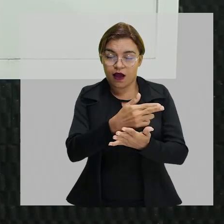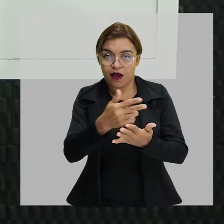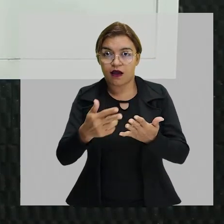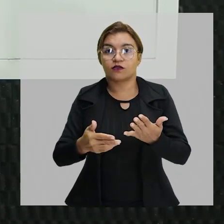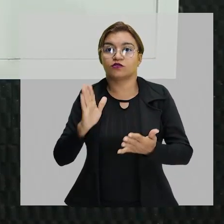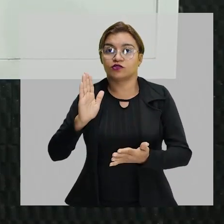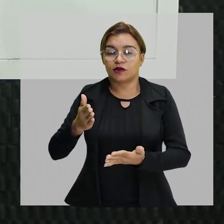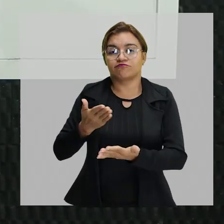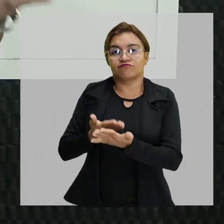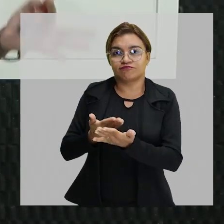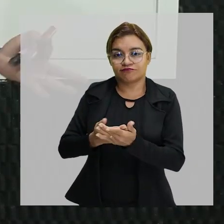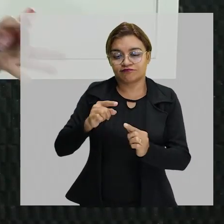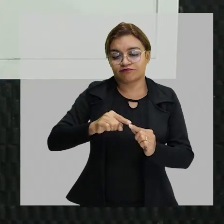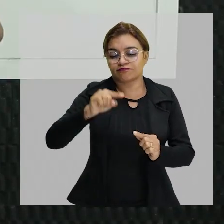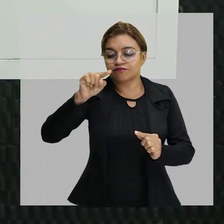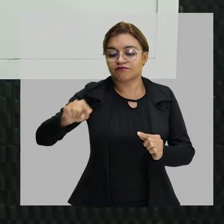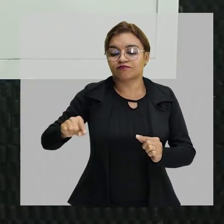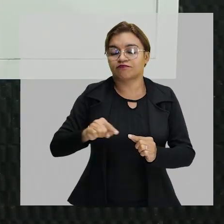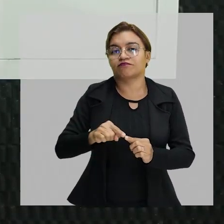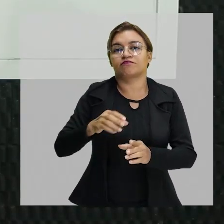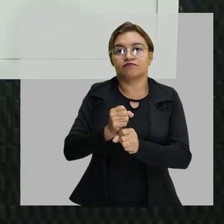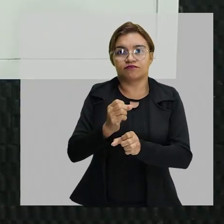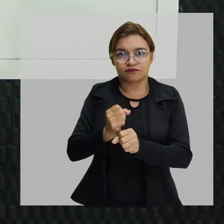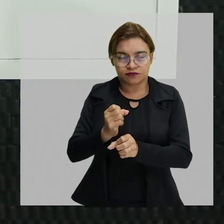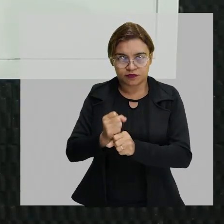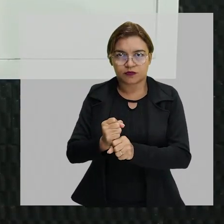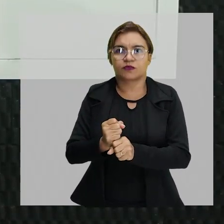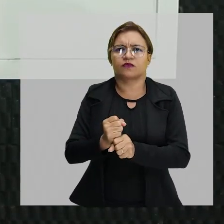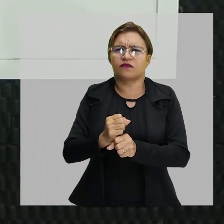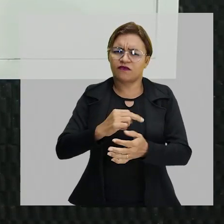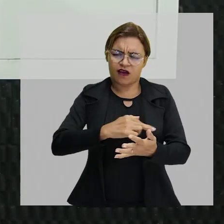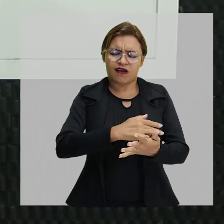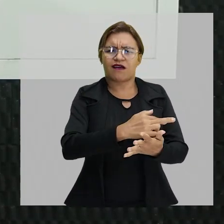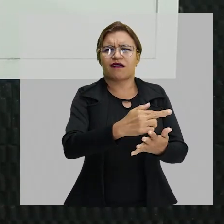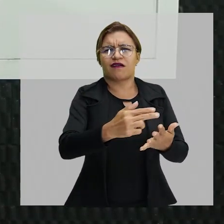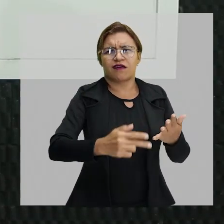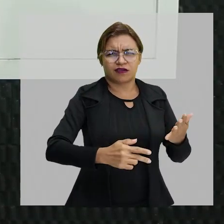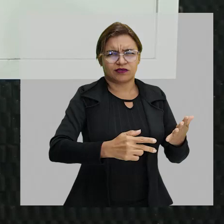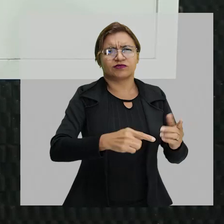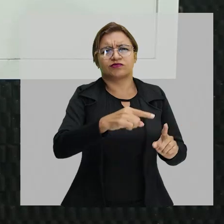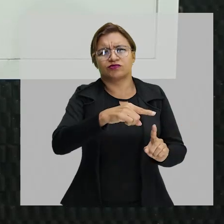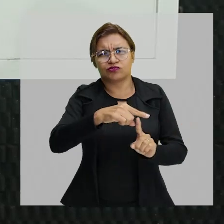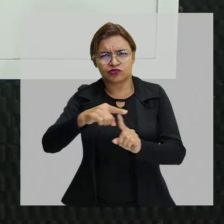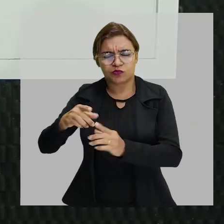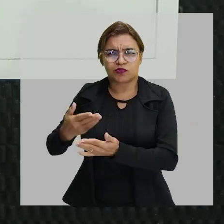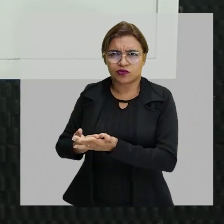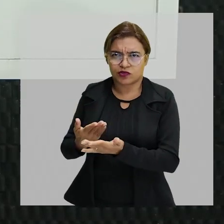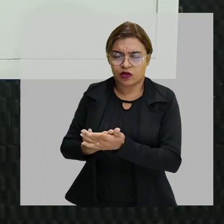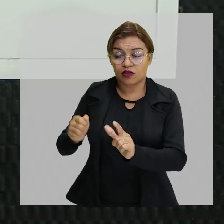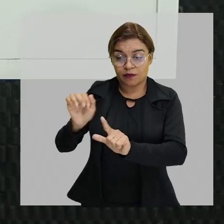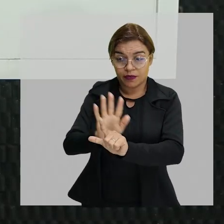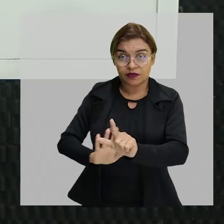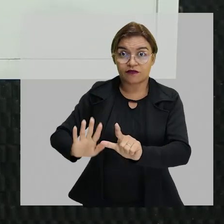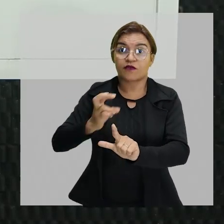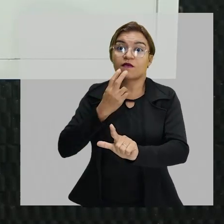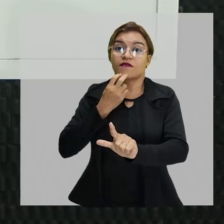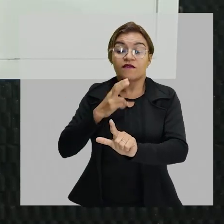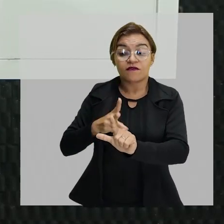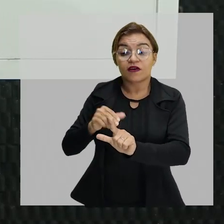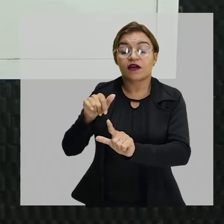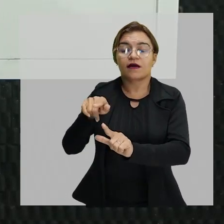desse assunto, né? A trigonometria é um assunto bastante vasto, né? Tem muitas aulas já lá na plataforma, vai lá, que você